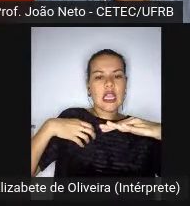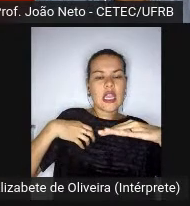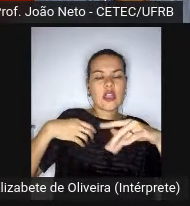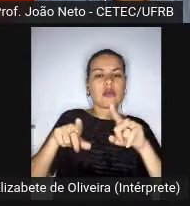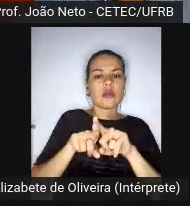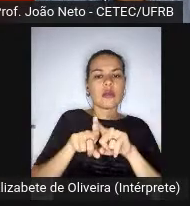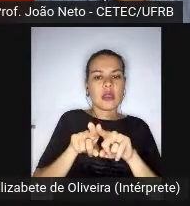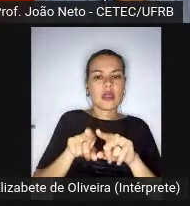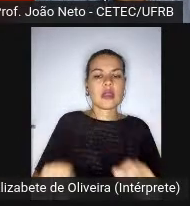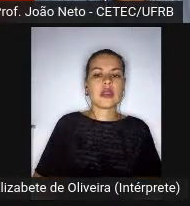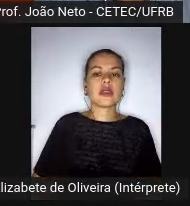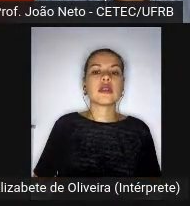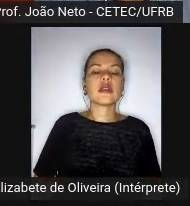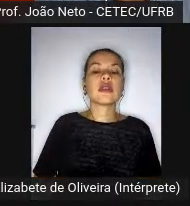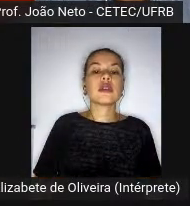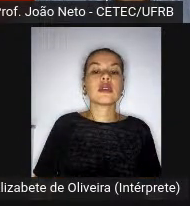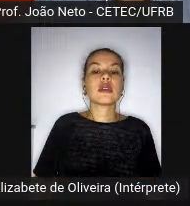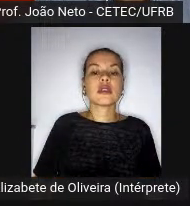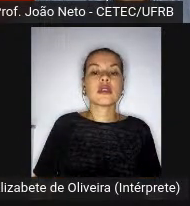é o ar